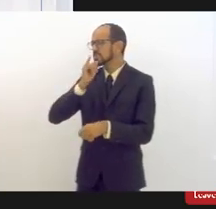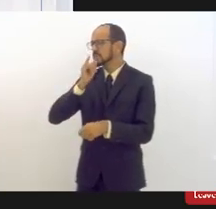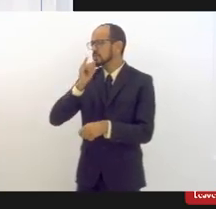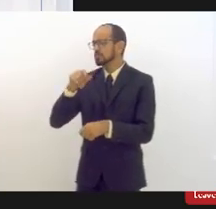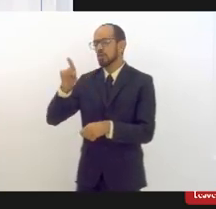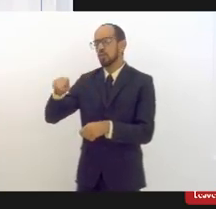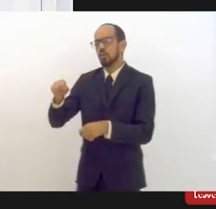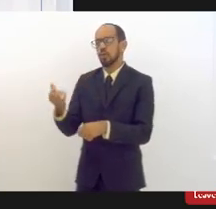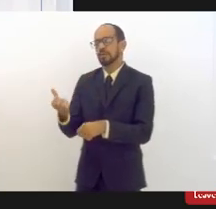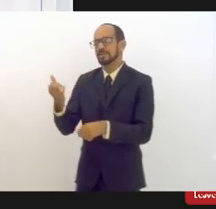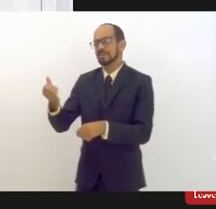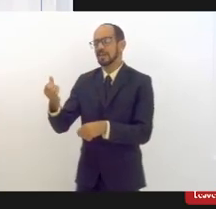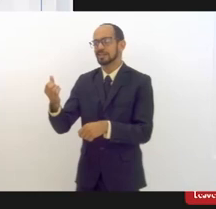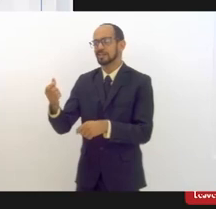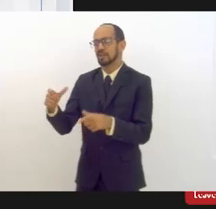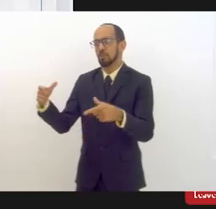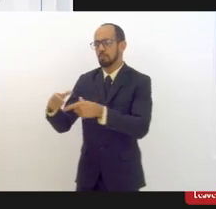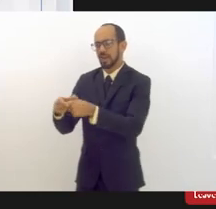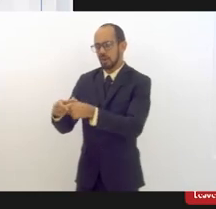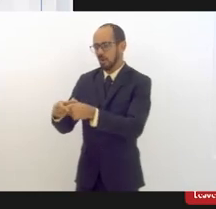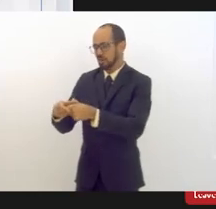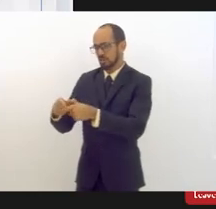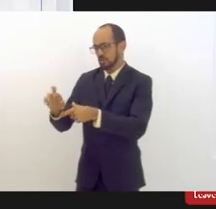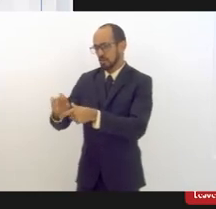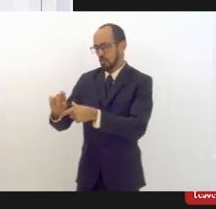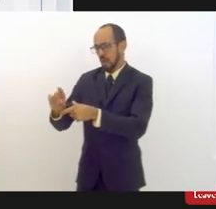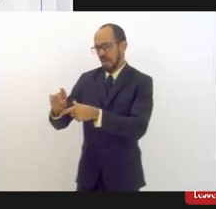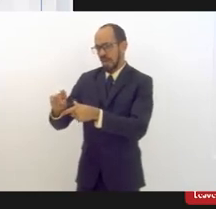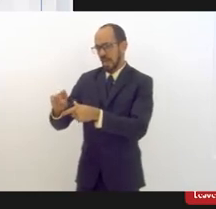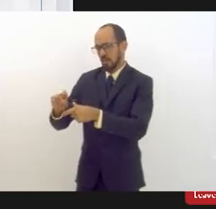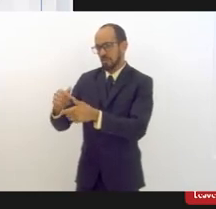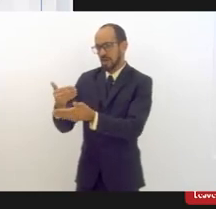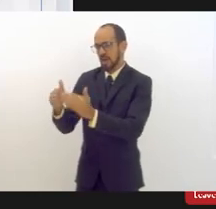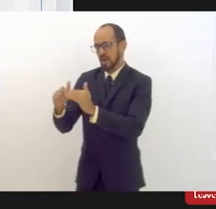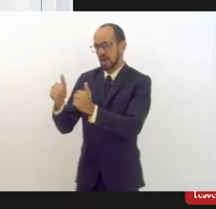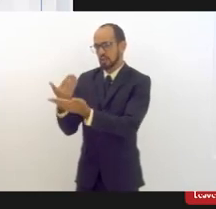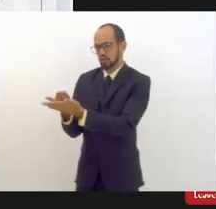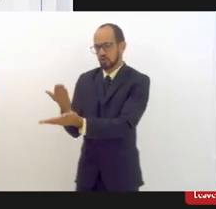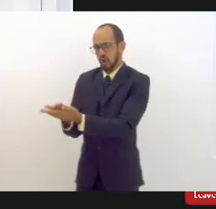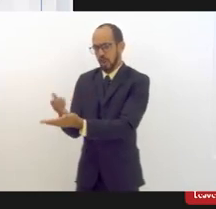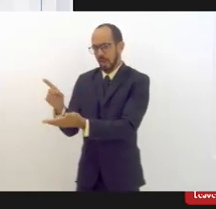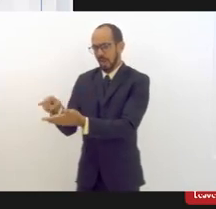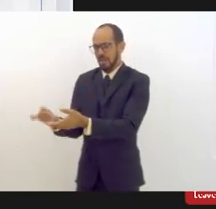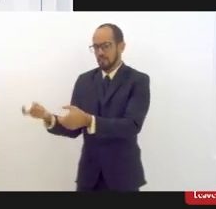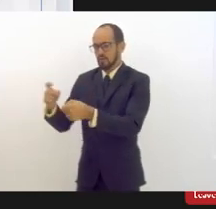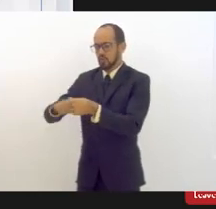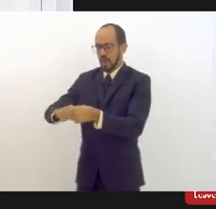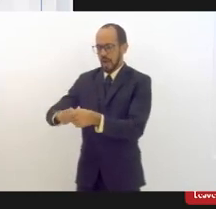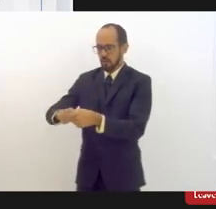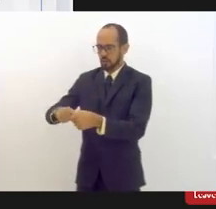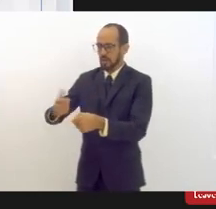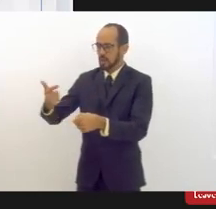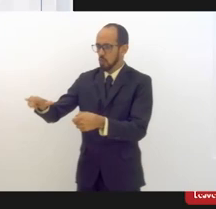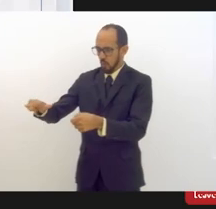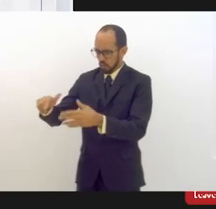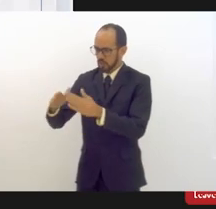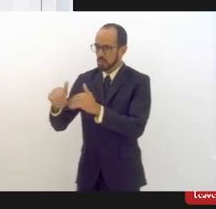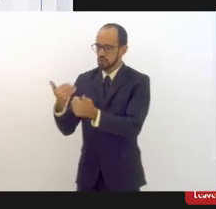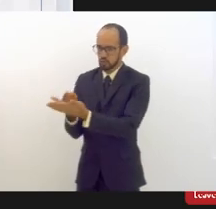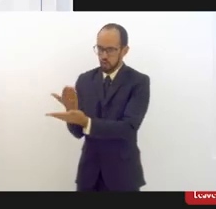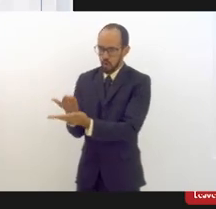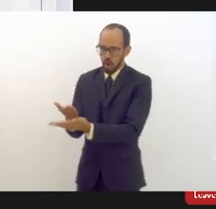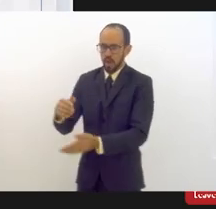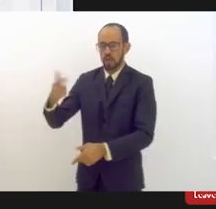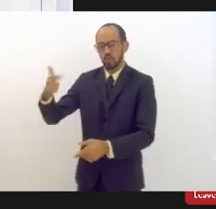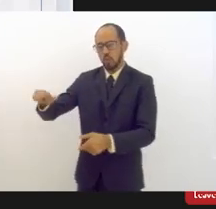menores, que não justificariam ser uma unidade como um todo. Então, eles são vinculados se eles funcionam em outra unidade escolar, né, em